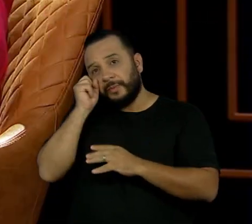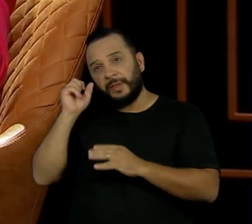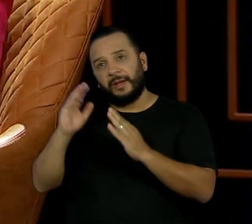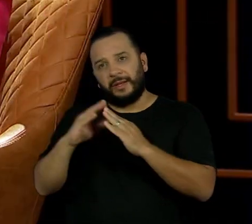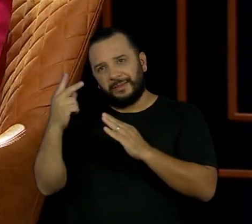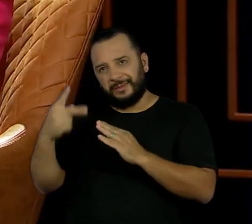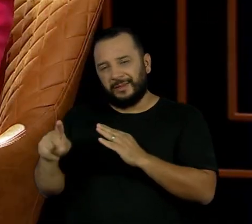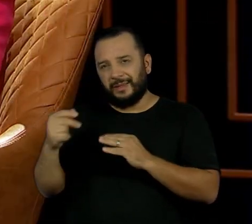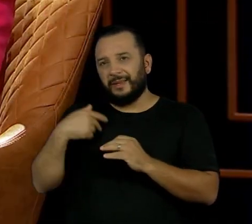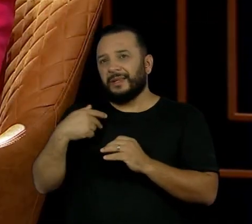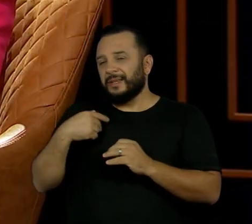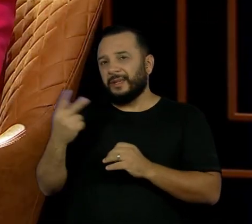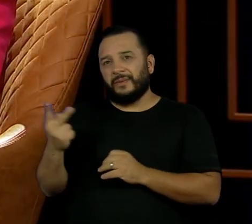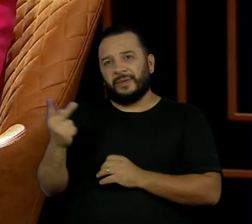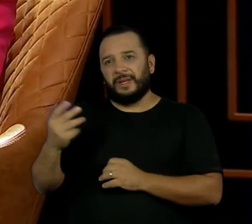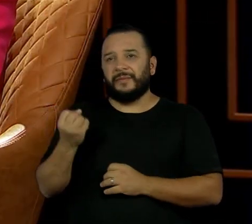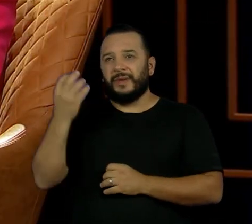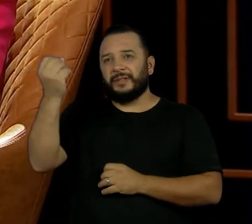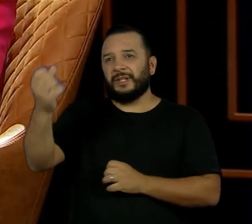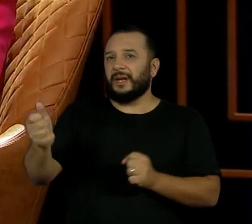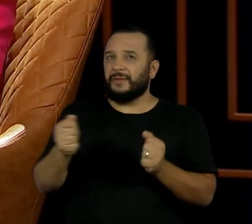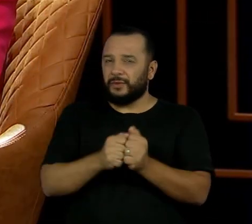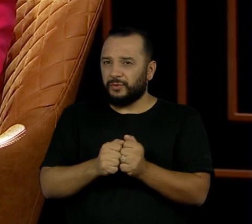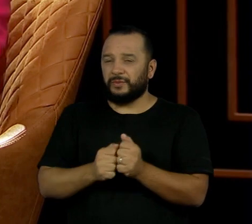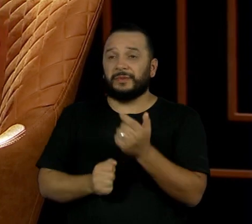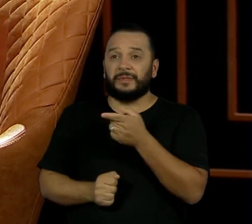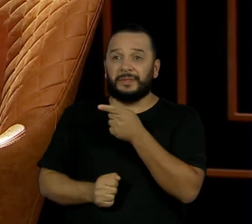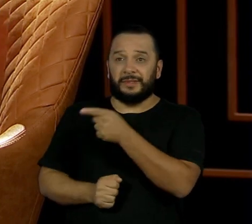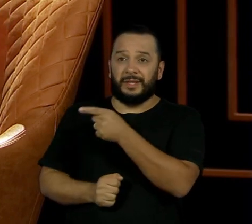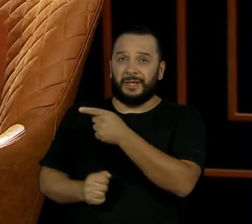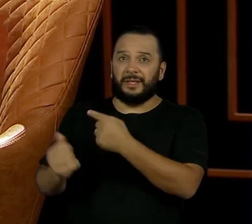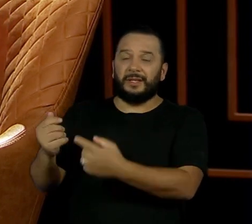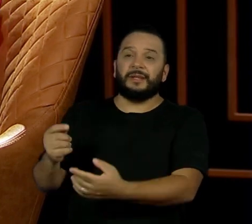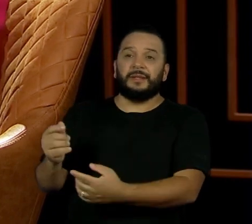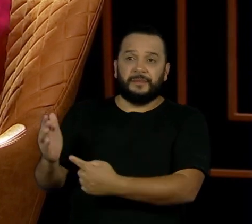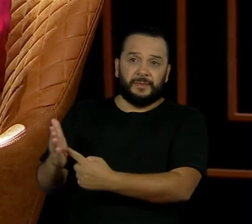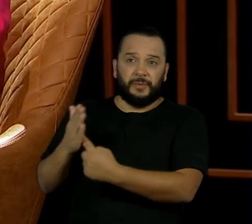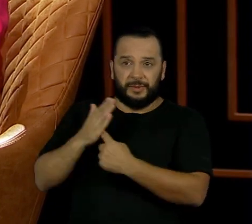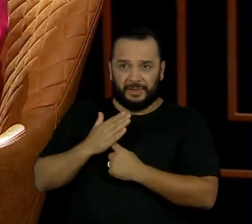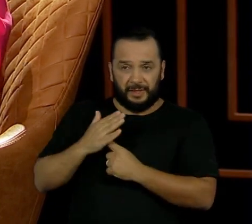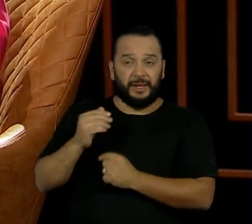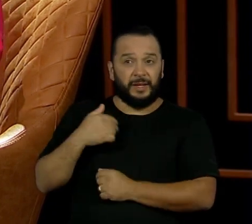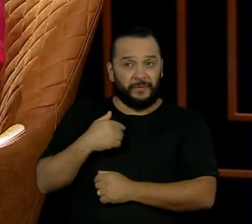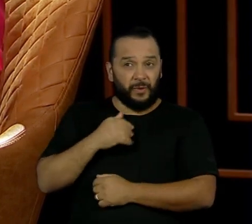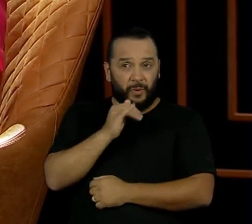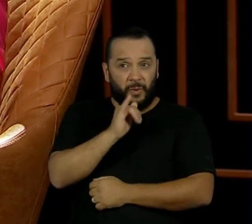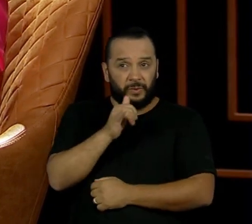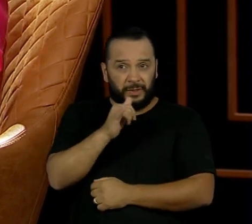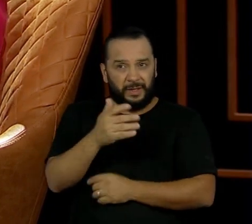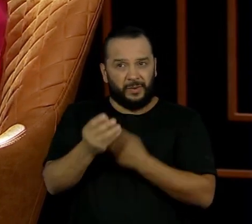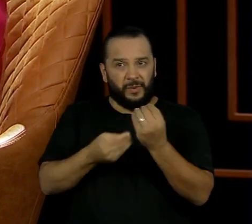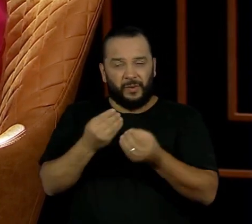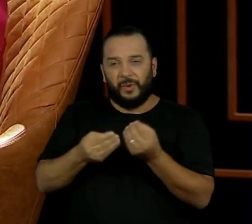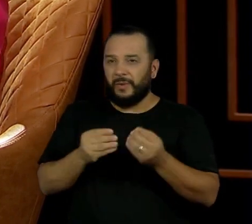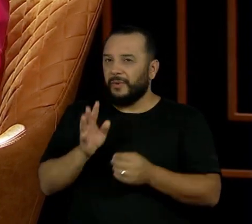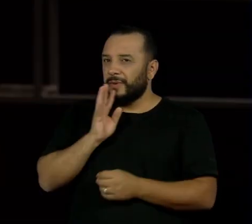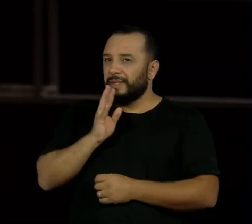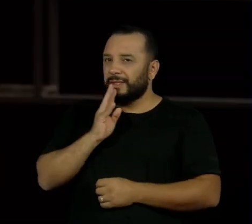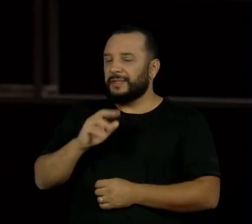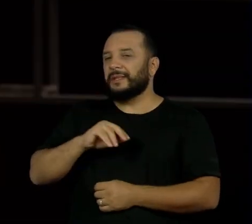muita coisa acontecendo, e ele me apresentou. Eu só vou, antes disso, contar como eu conheci o